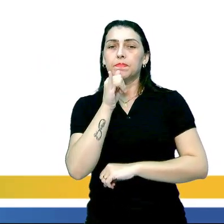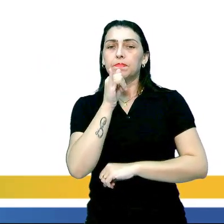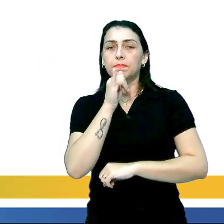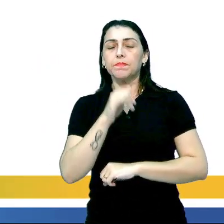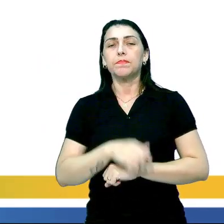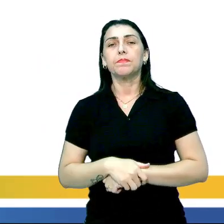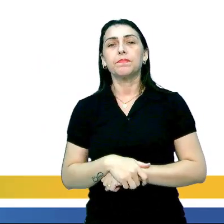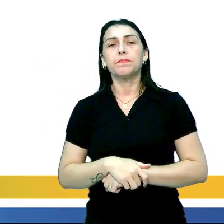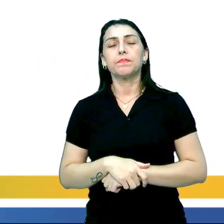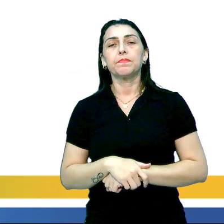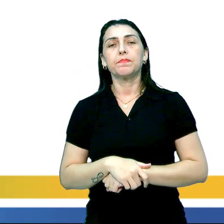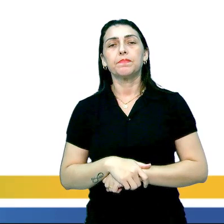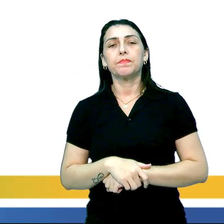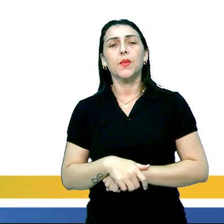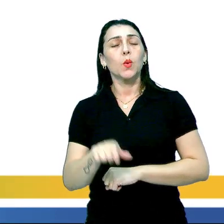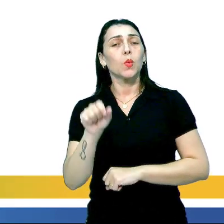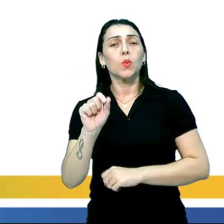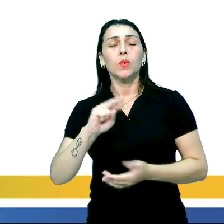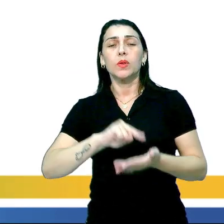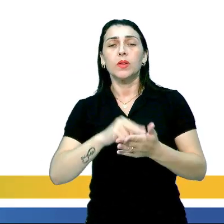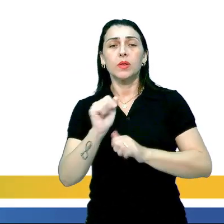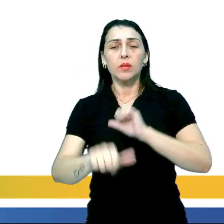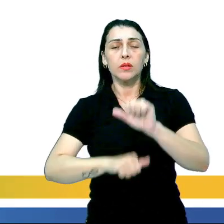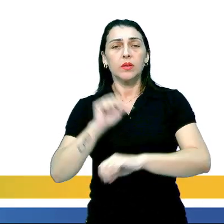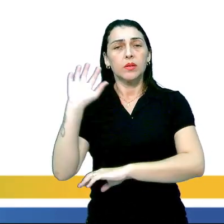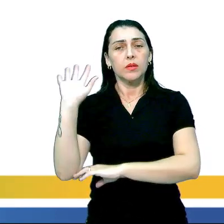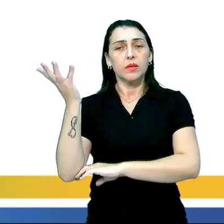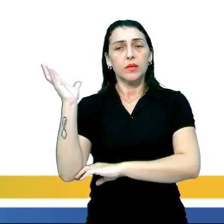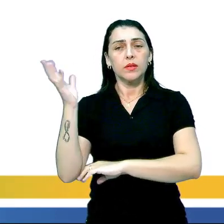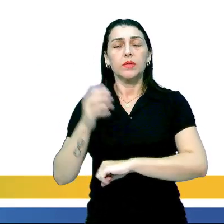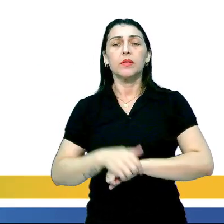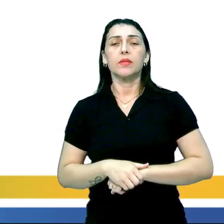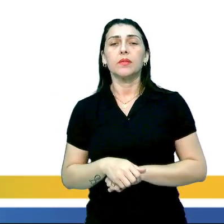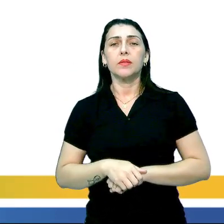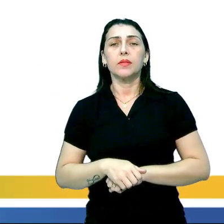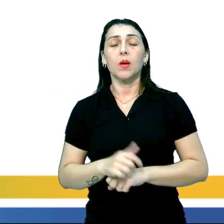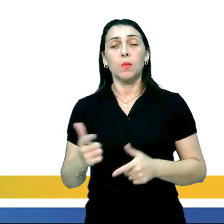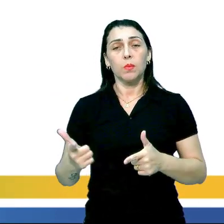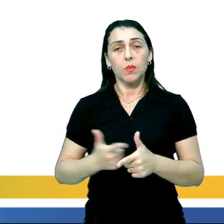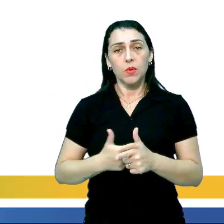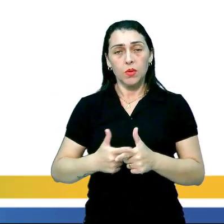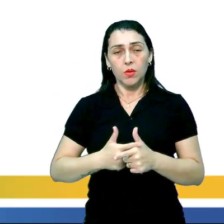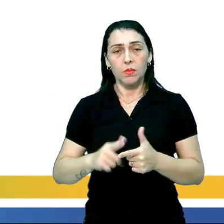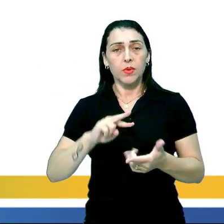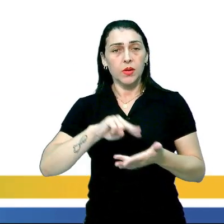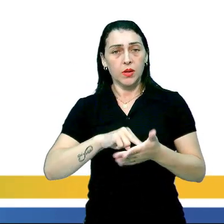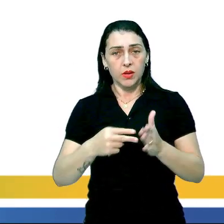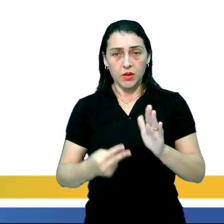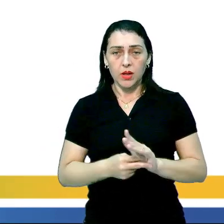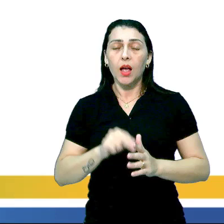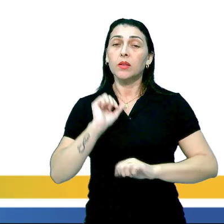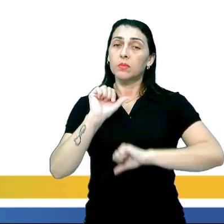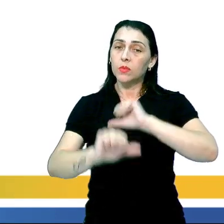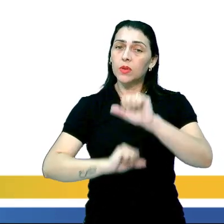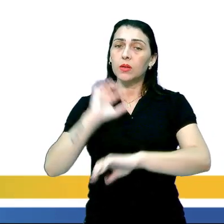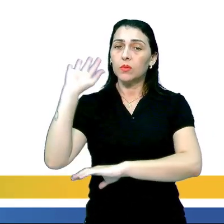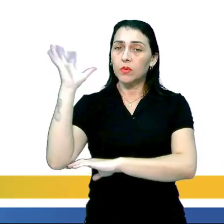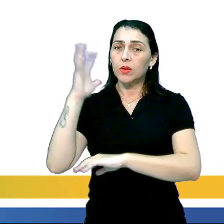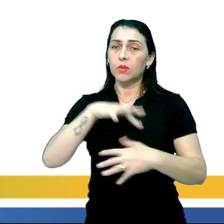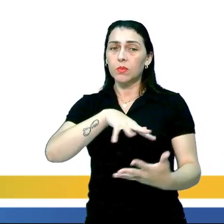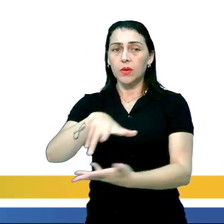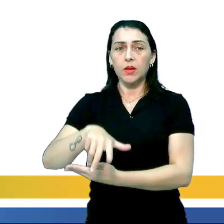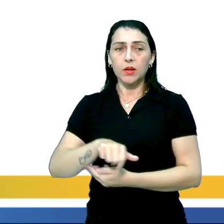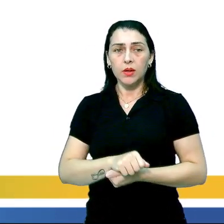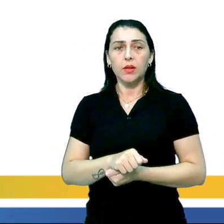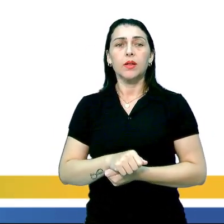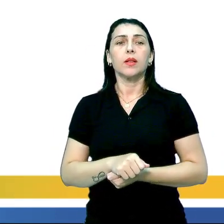exemplo, o que seriam as mudanças climáticas? O problema é significativas alterações no clima do